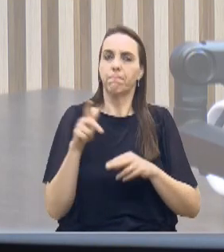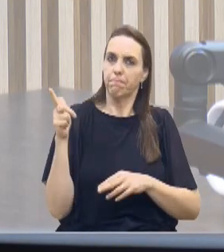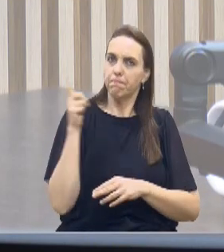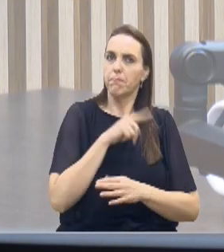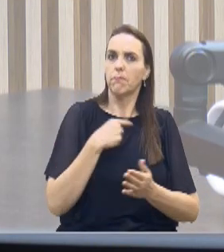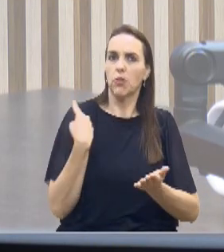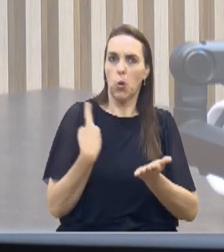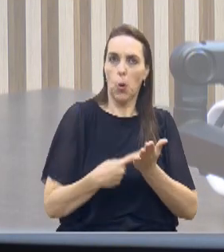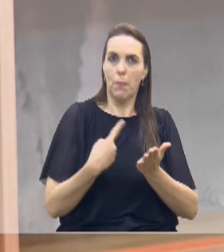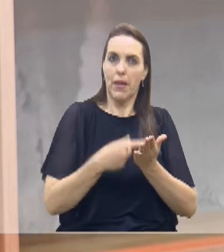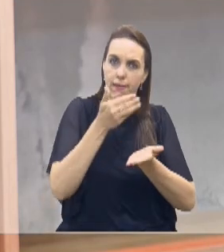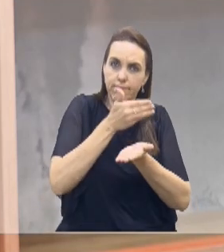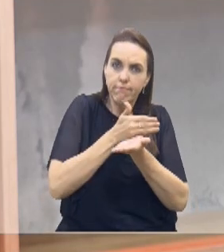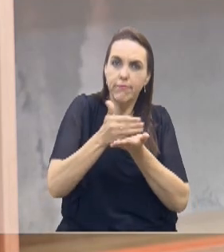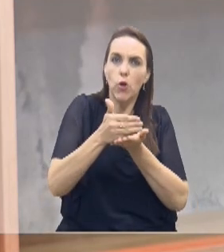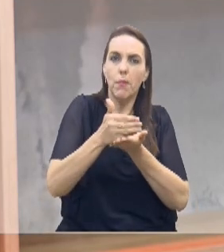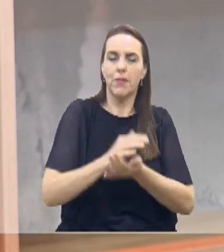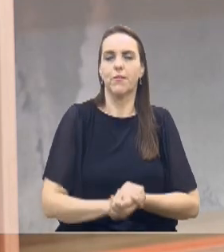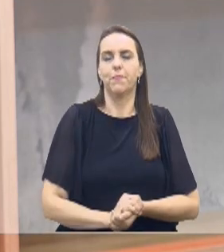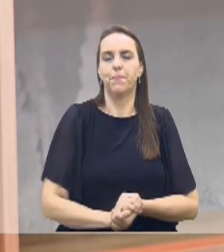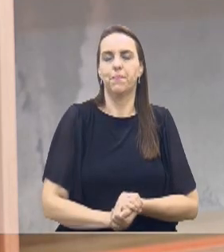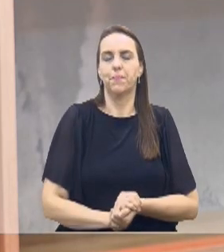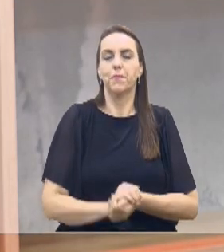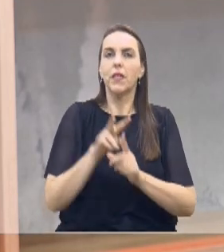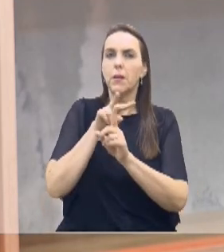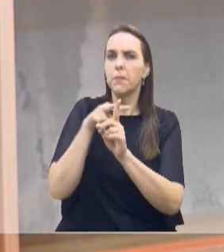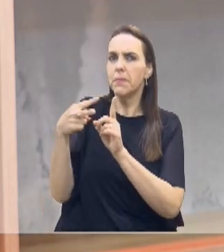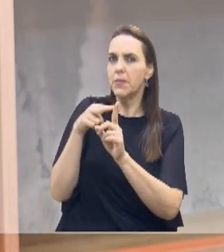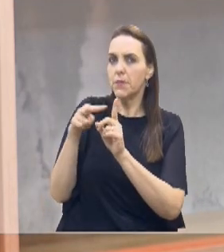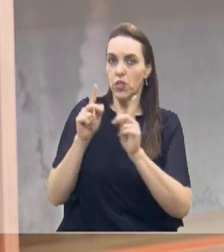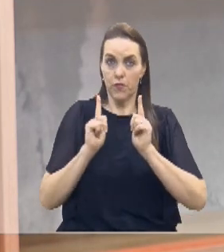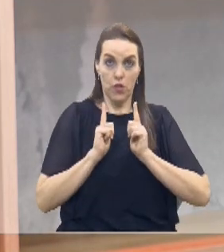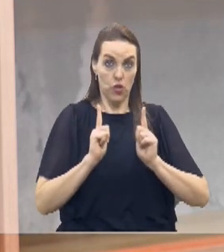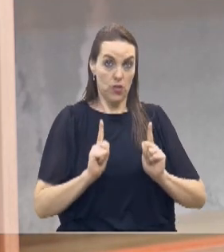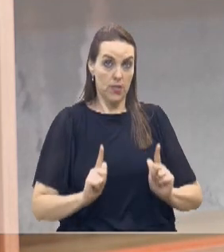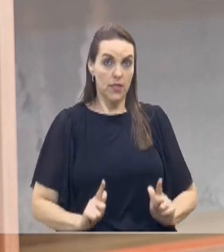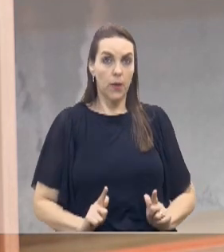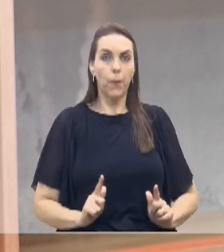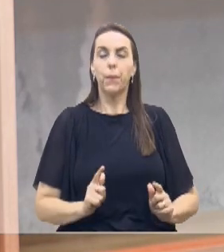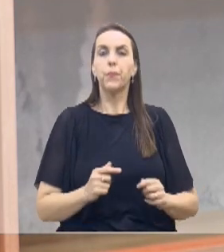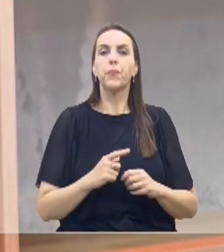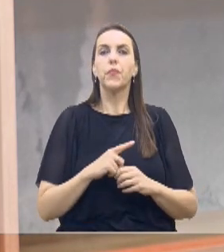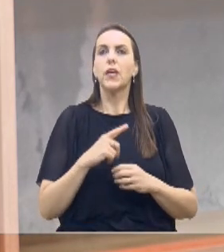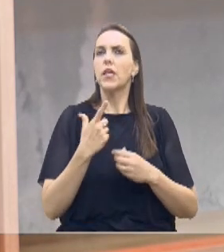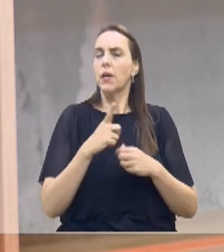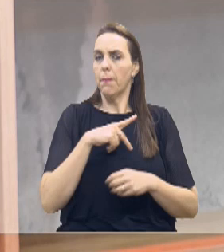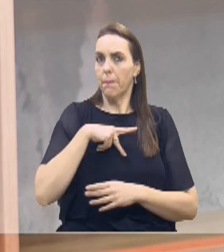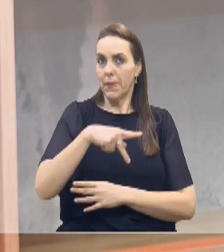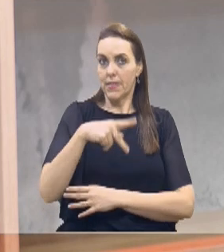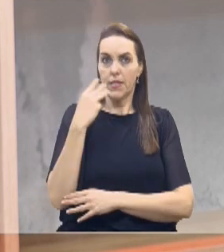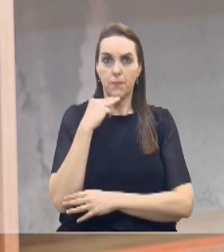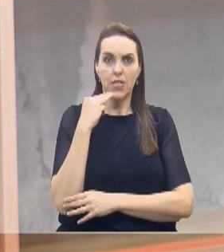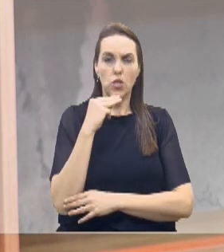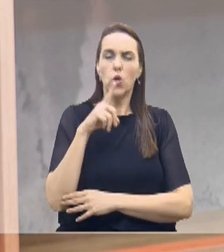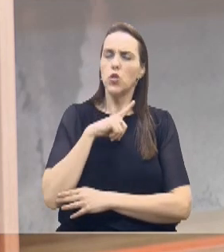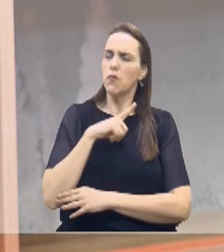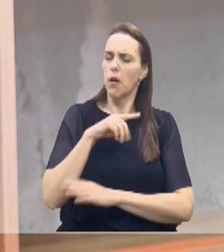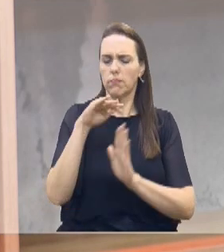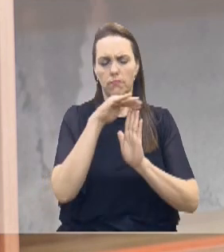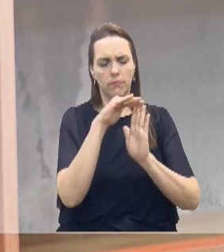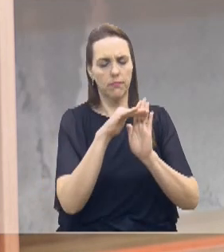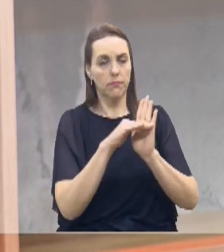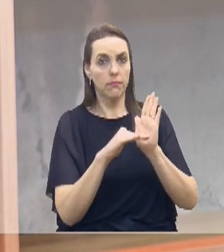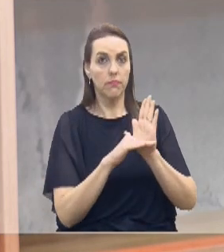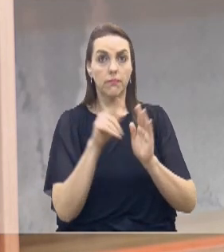lá no começo. Do ponto de vista de gestão, presidente Marisol, nós tivemos algumas pautas com as quais a